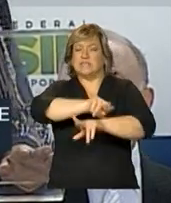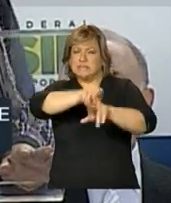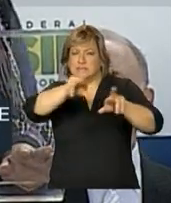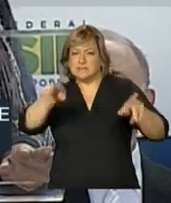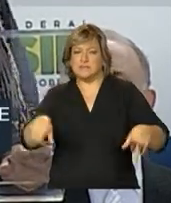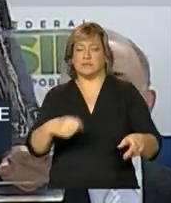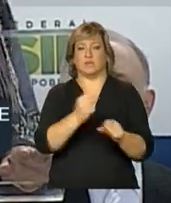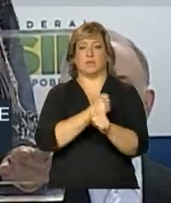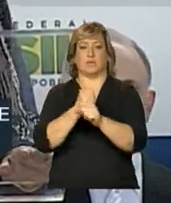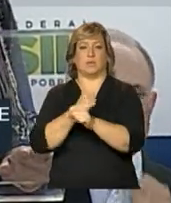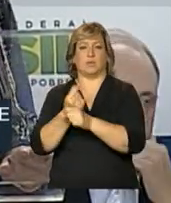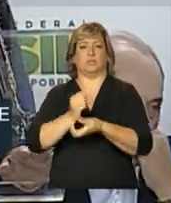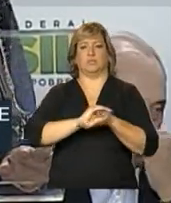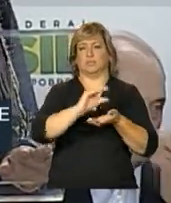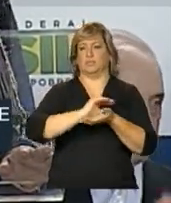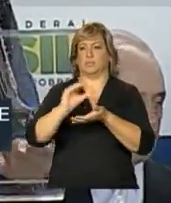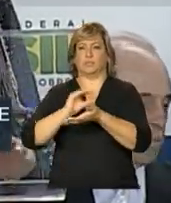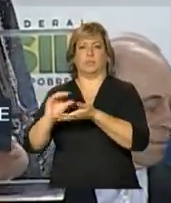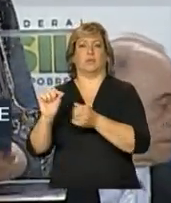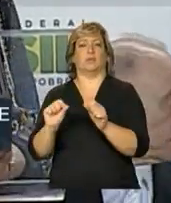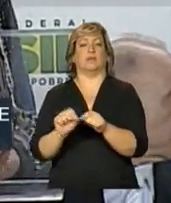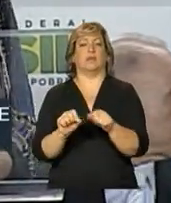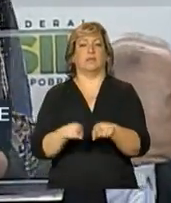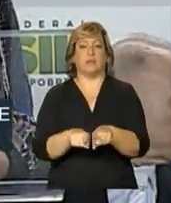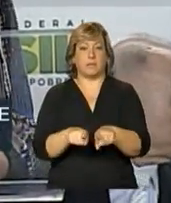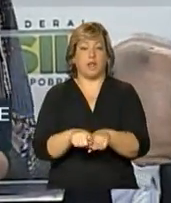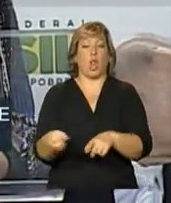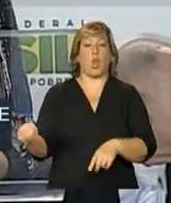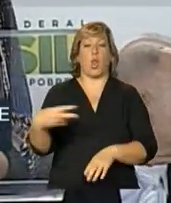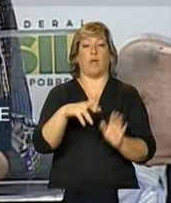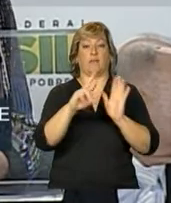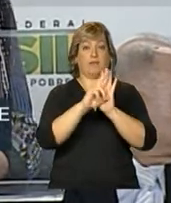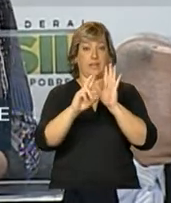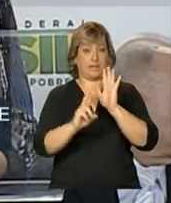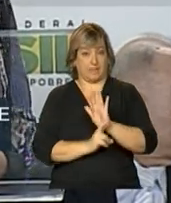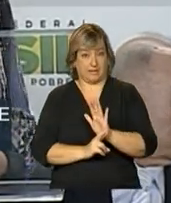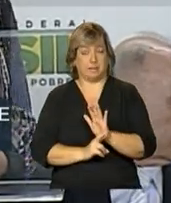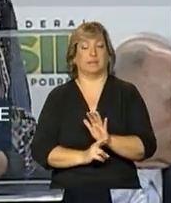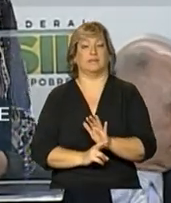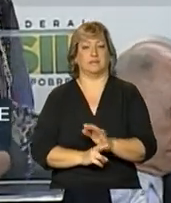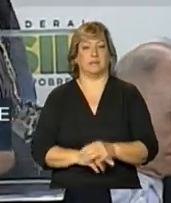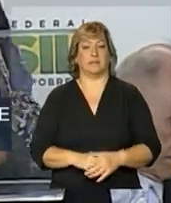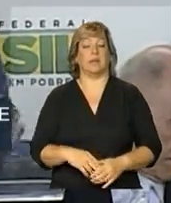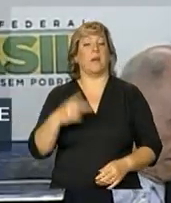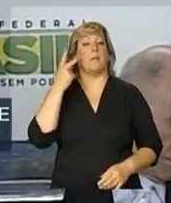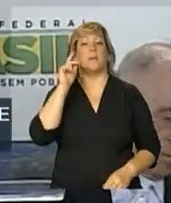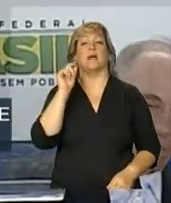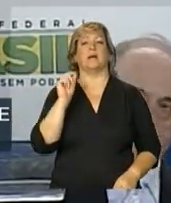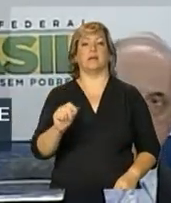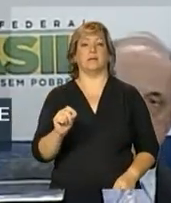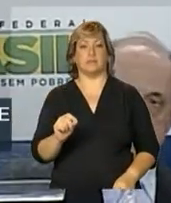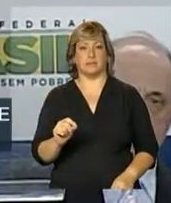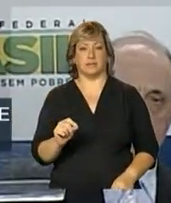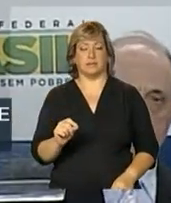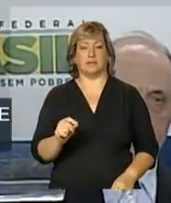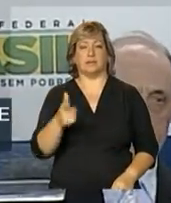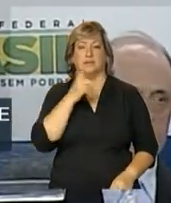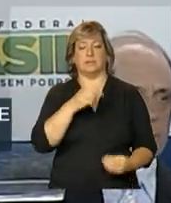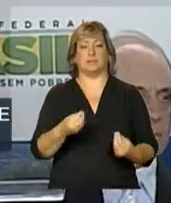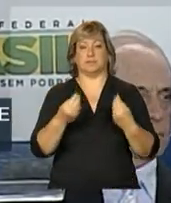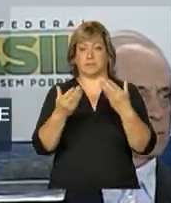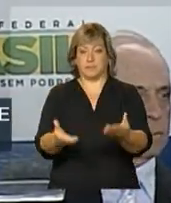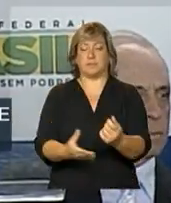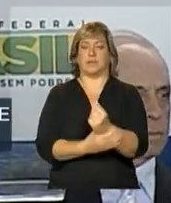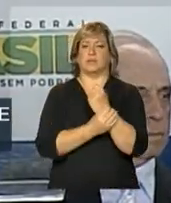ações de investimentos e de novas regras regulatórias para dar